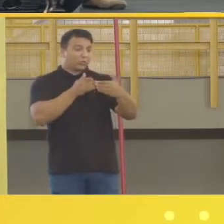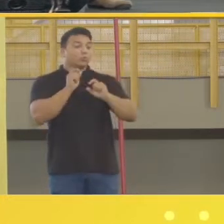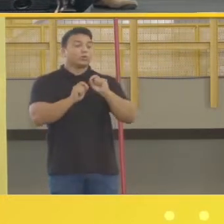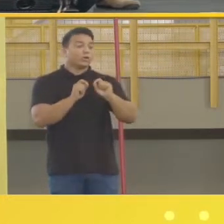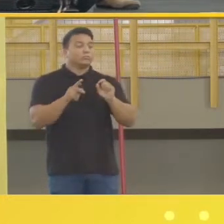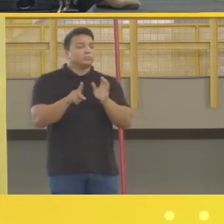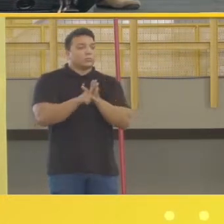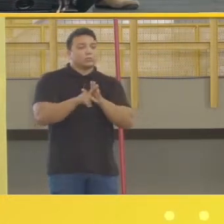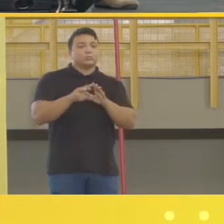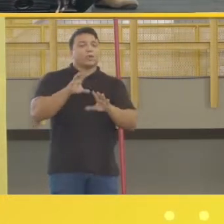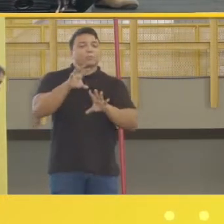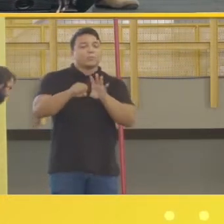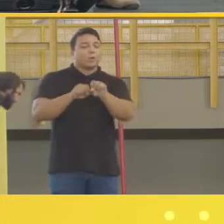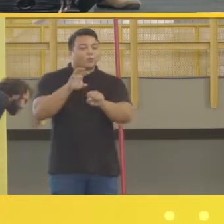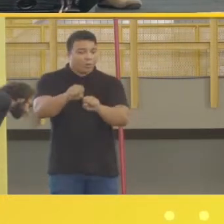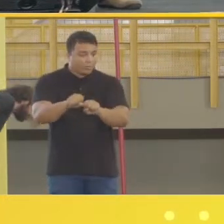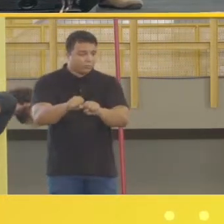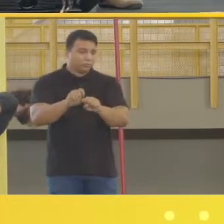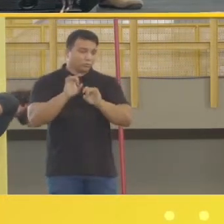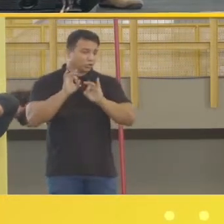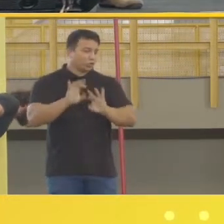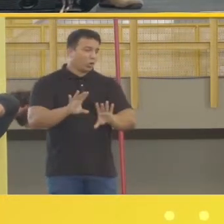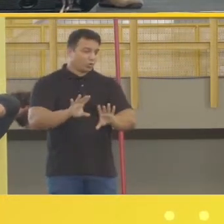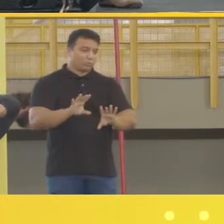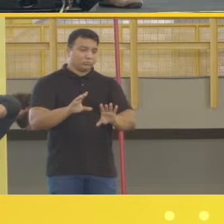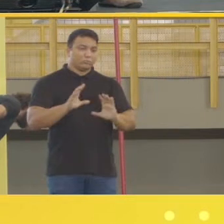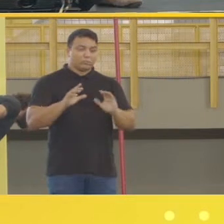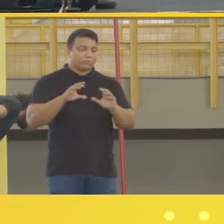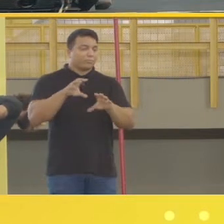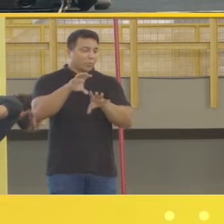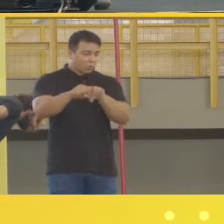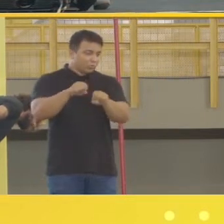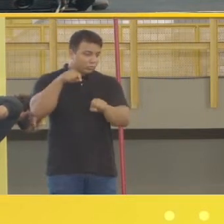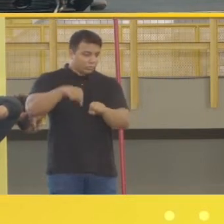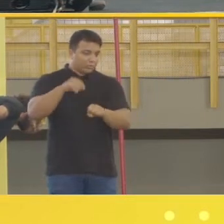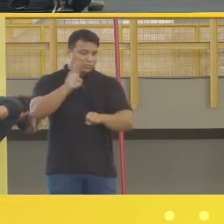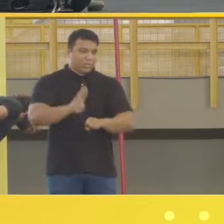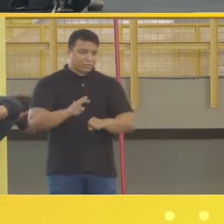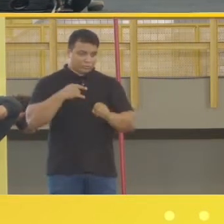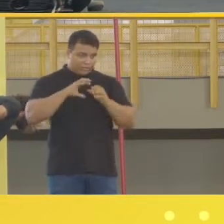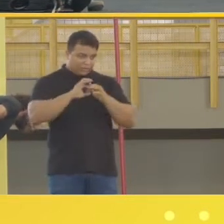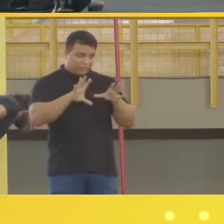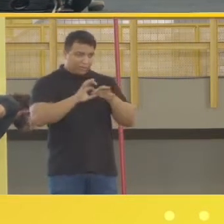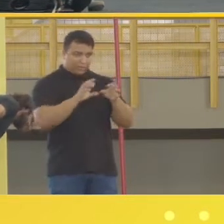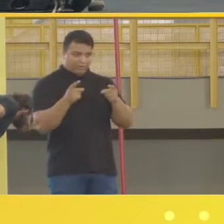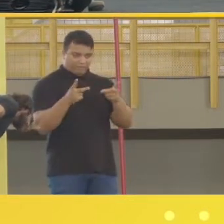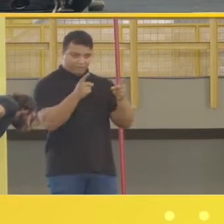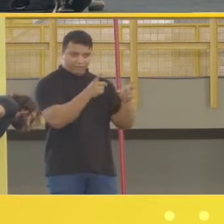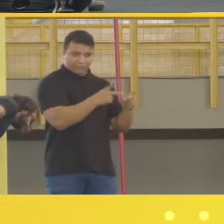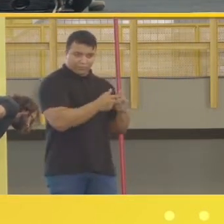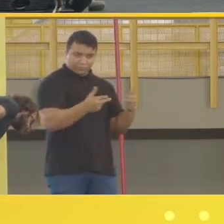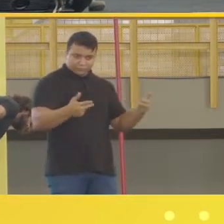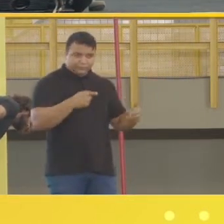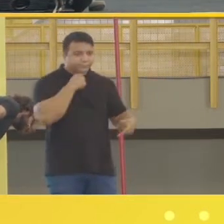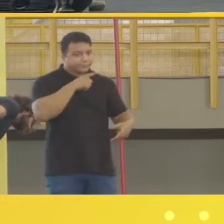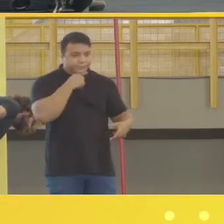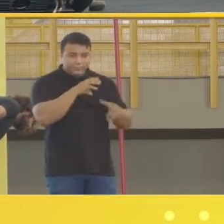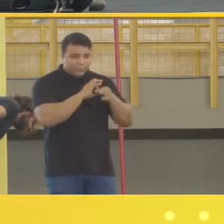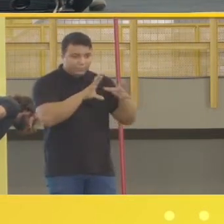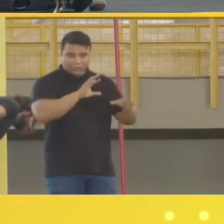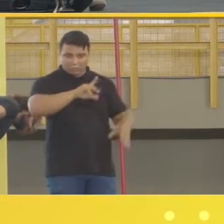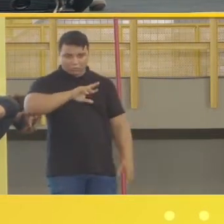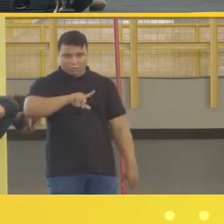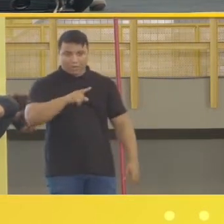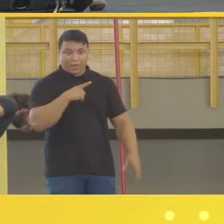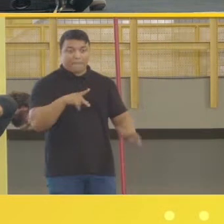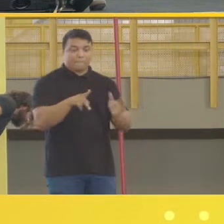de exploração? Colônia de exploração tem liberdade de comércio? É submetida a